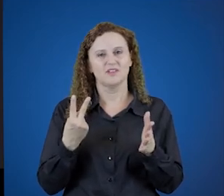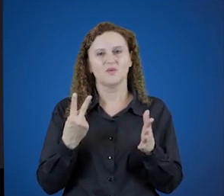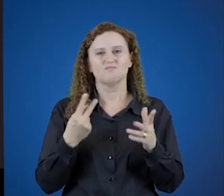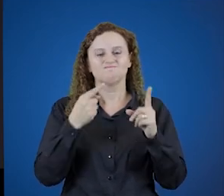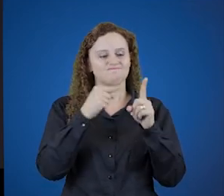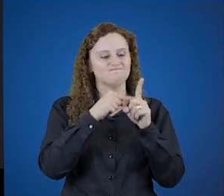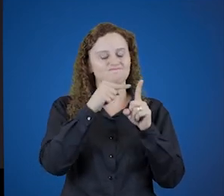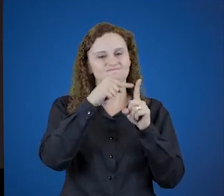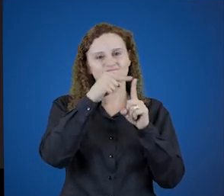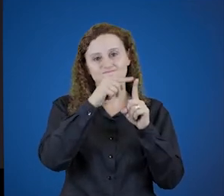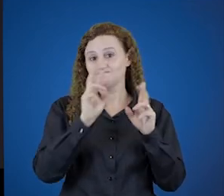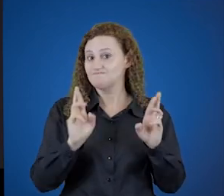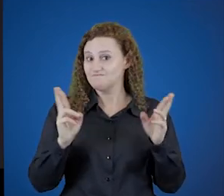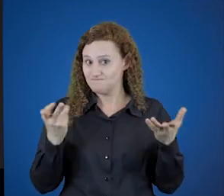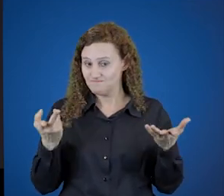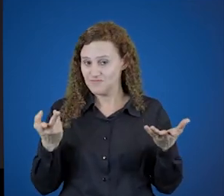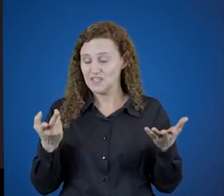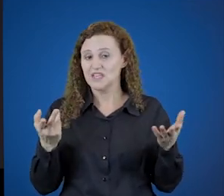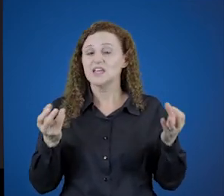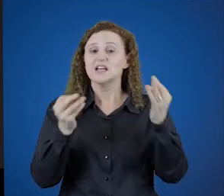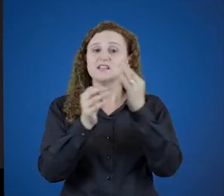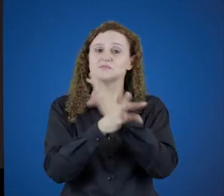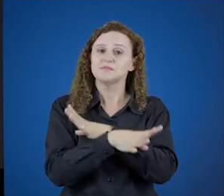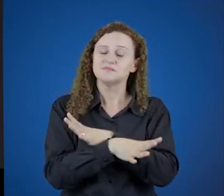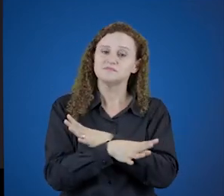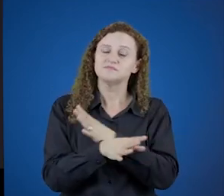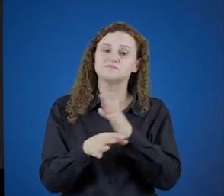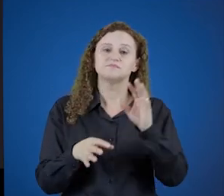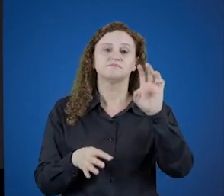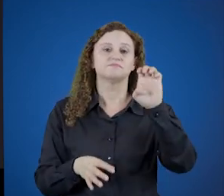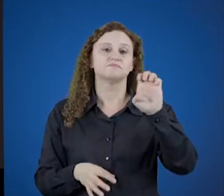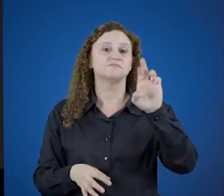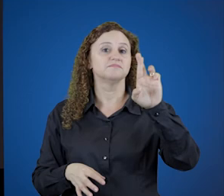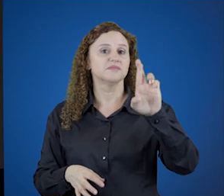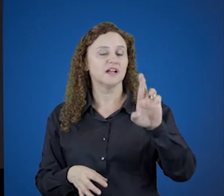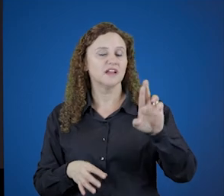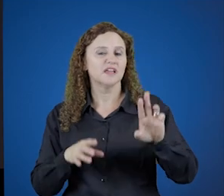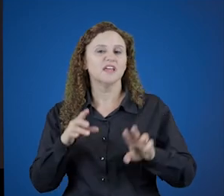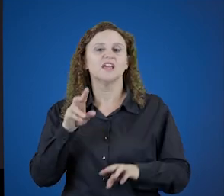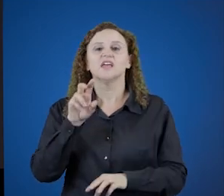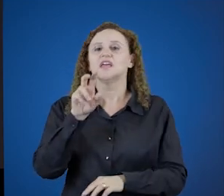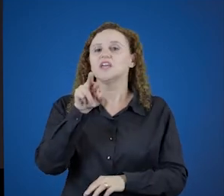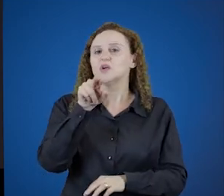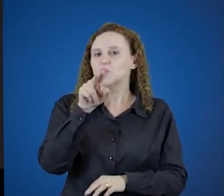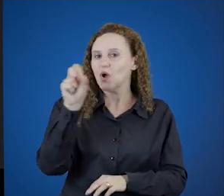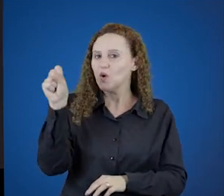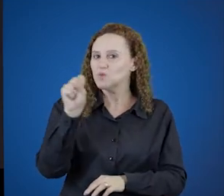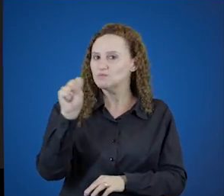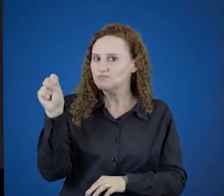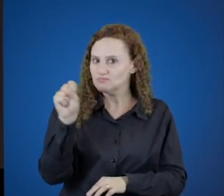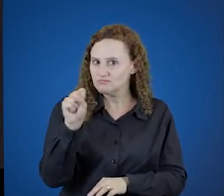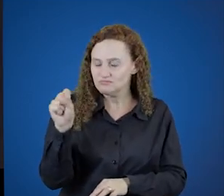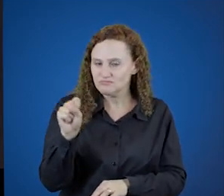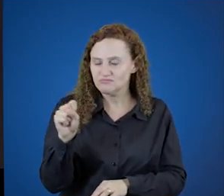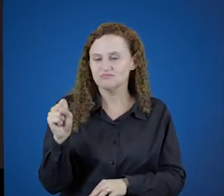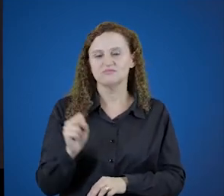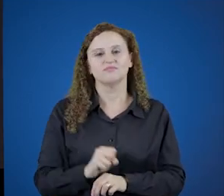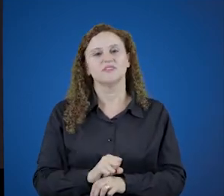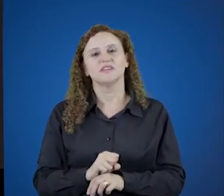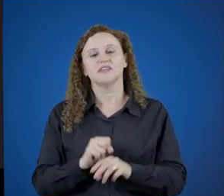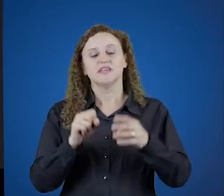ee14 formas diferentes as palavras terminadas em er tem o vocativo singular igual